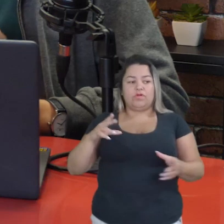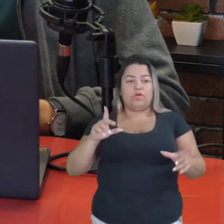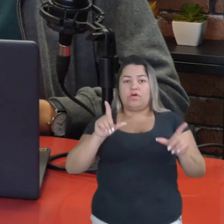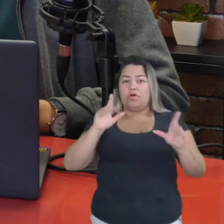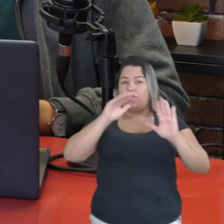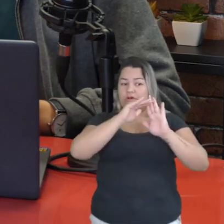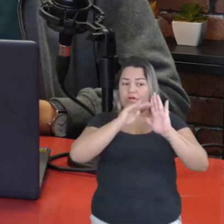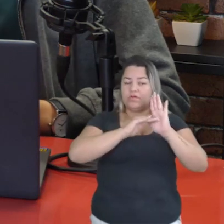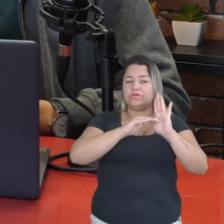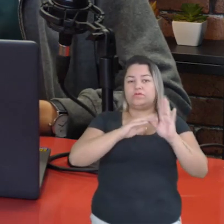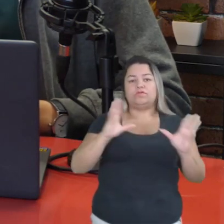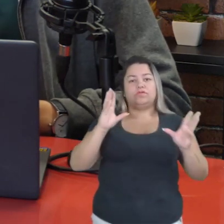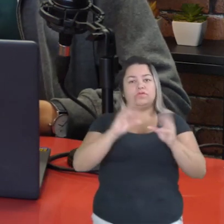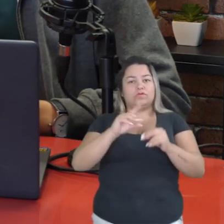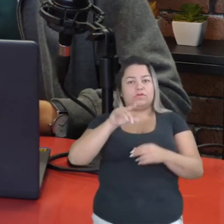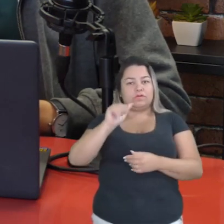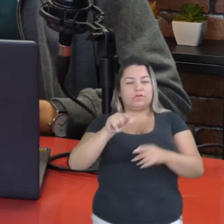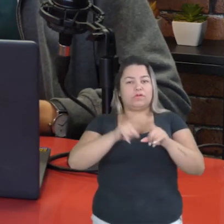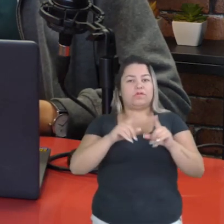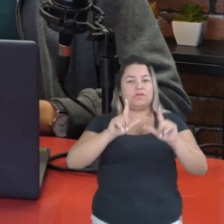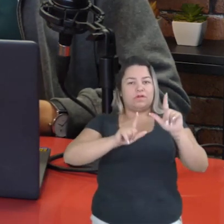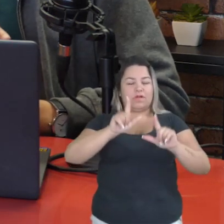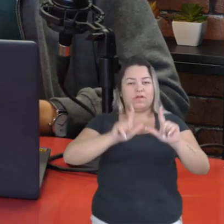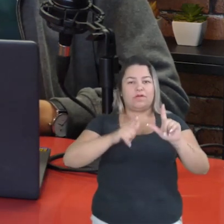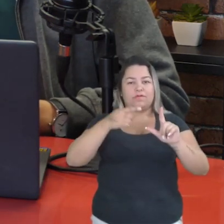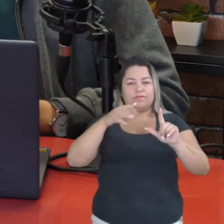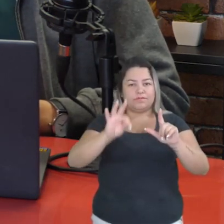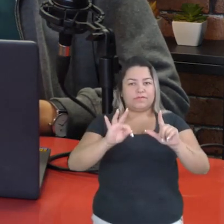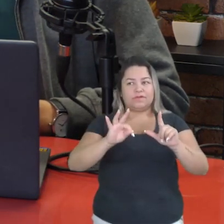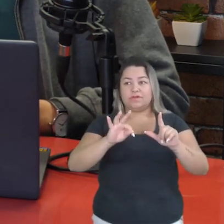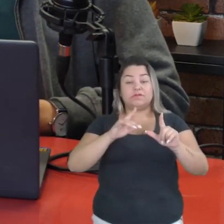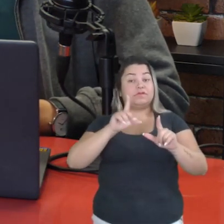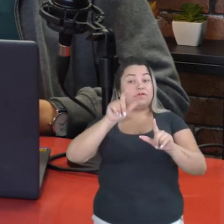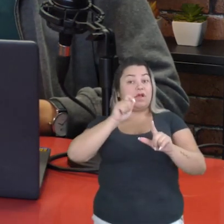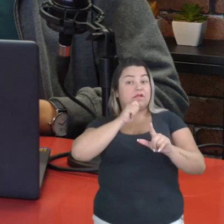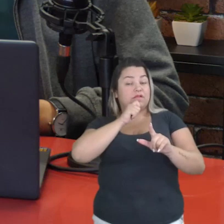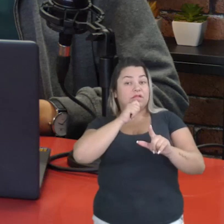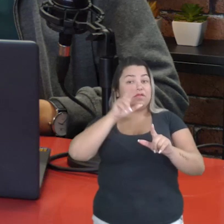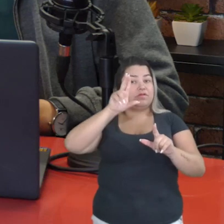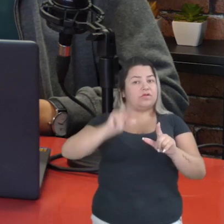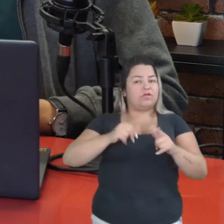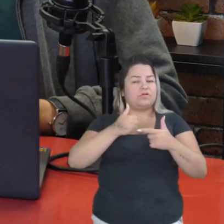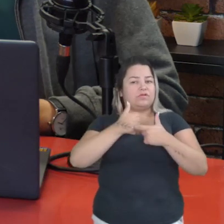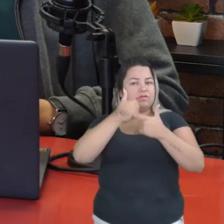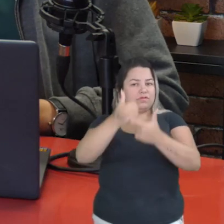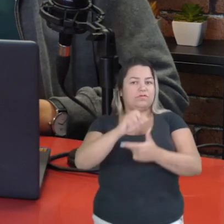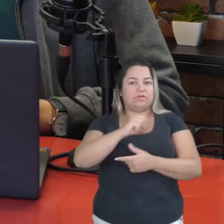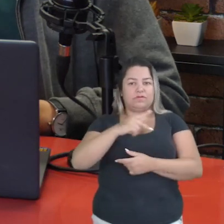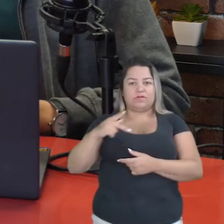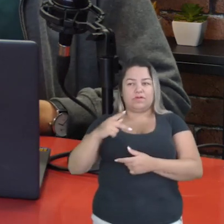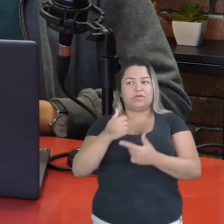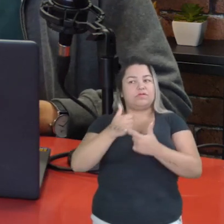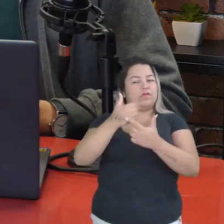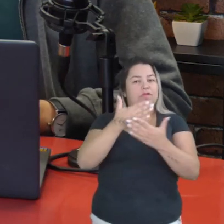dos últimos dias da Rede PT de Comunicação. Se você ainda não segue o 13 Minutos no seu aplicativo, clica aí no botão seguir